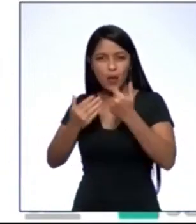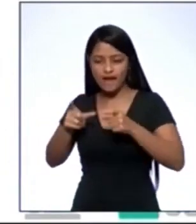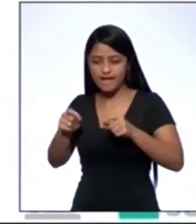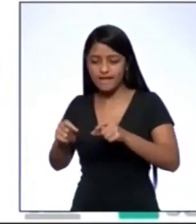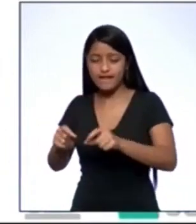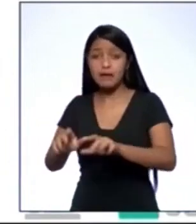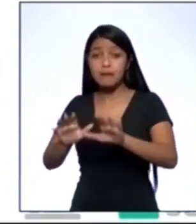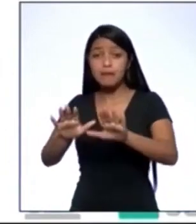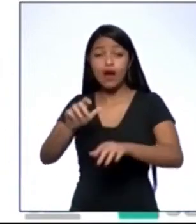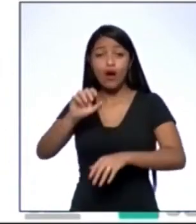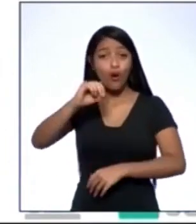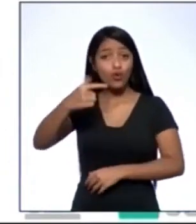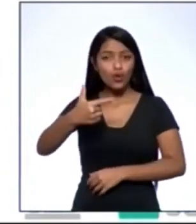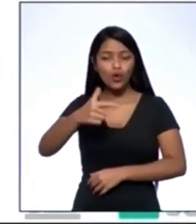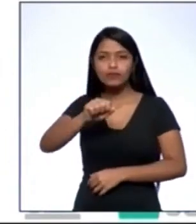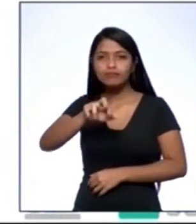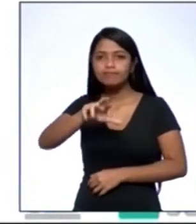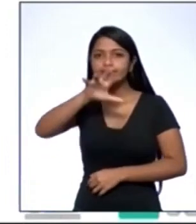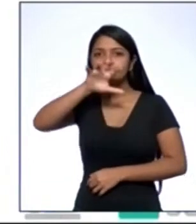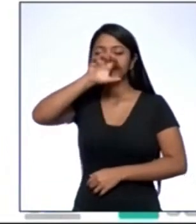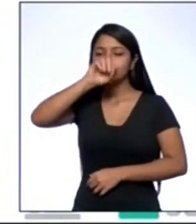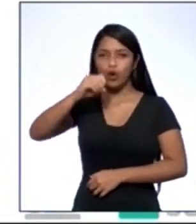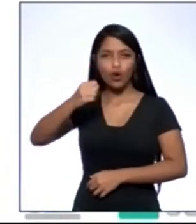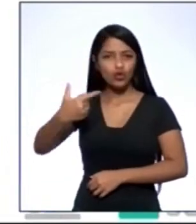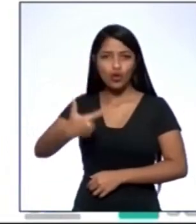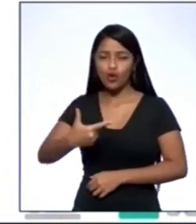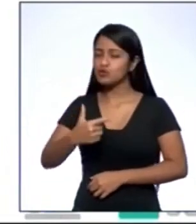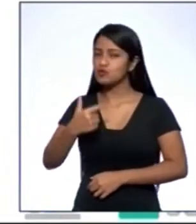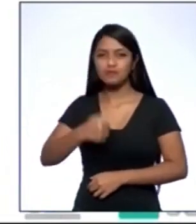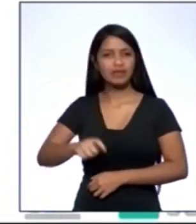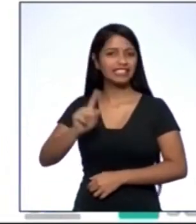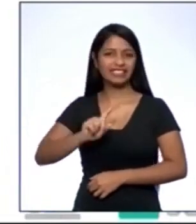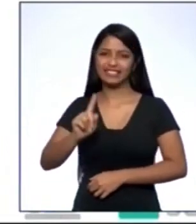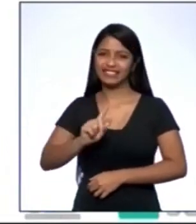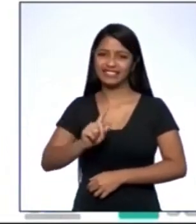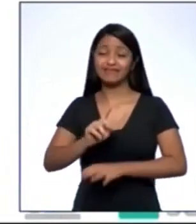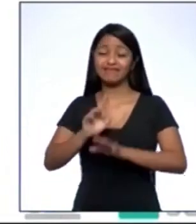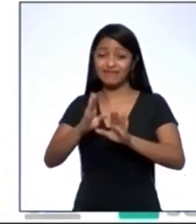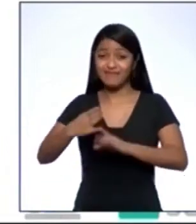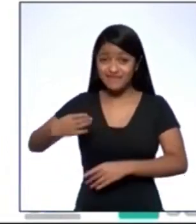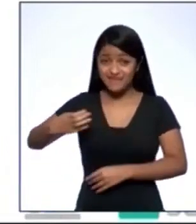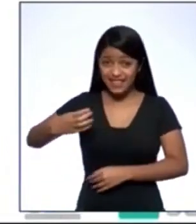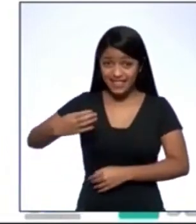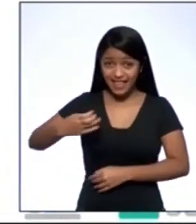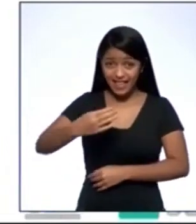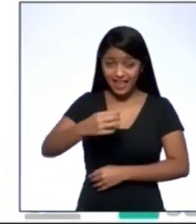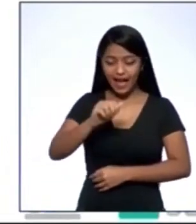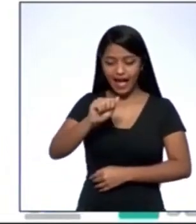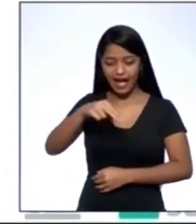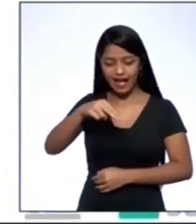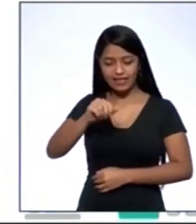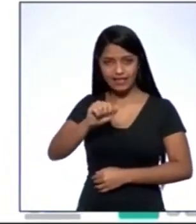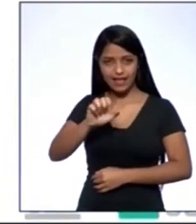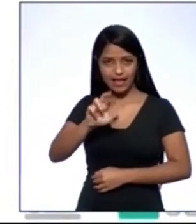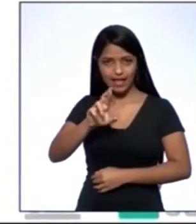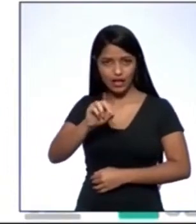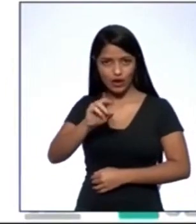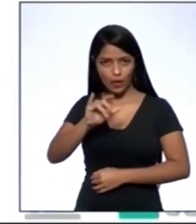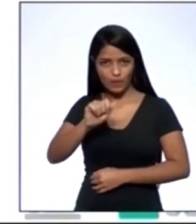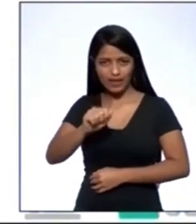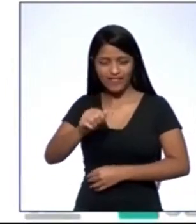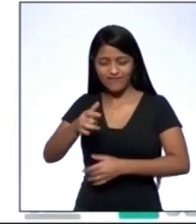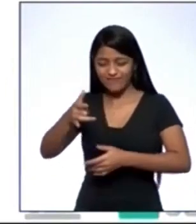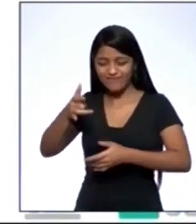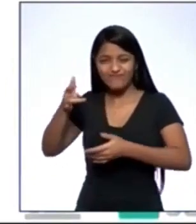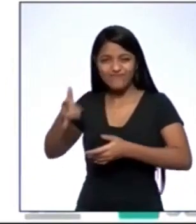oxigênio. Mas essas bactérias anaeróbias, irmãos, elas acabam liberando no local substâncias